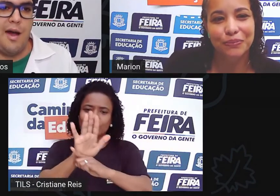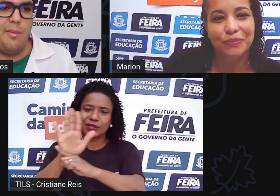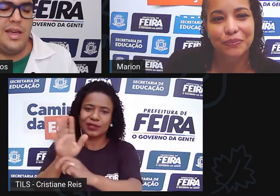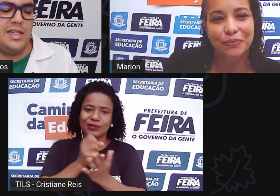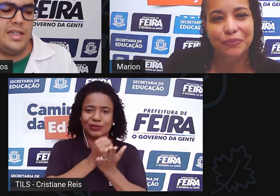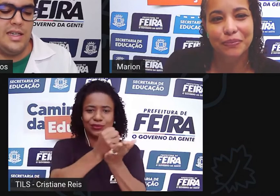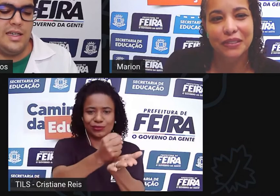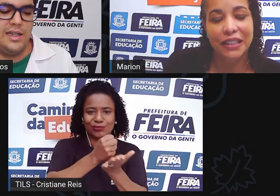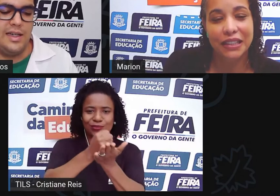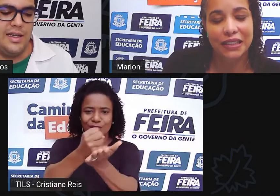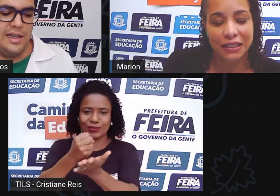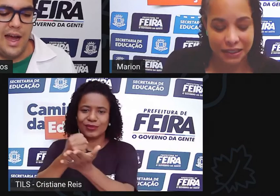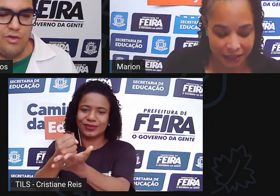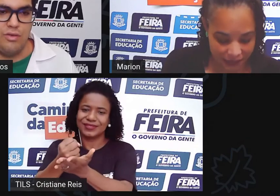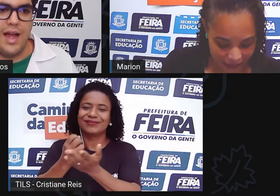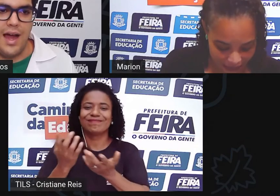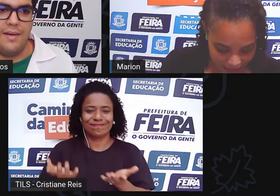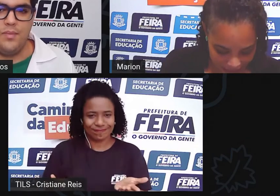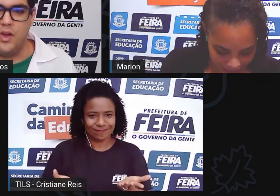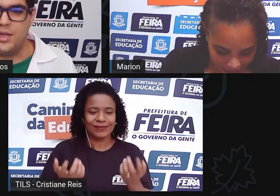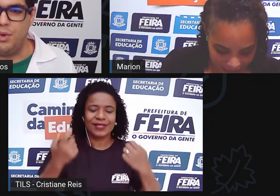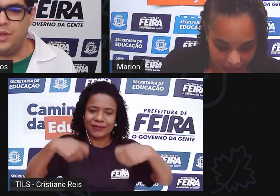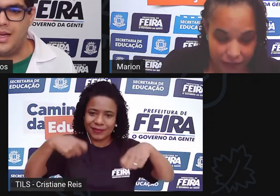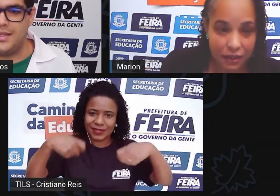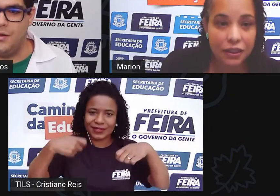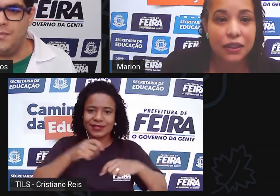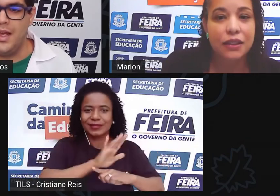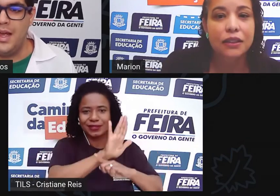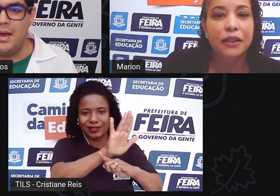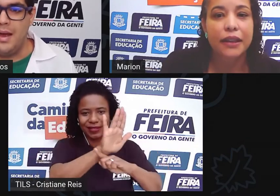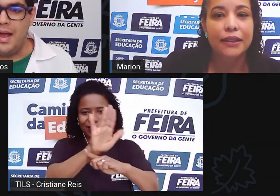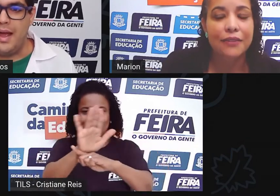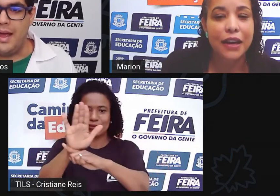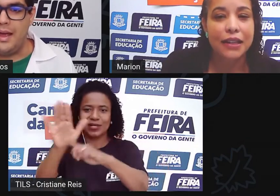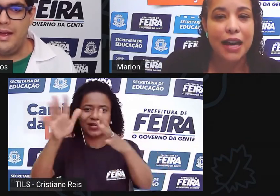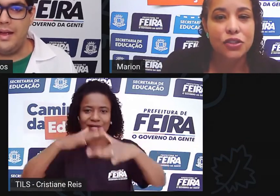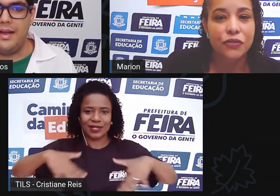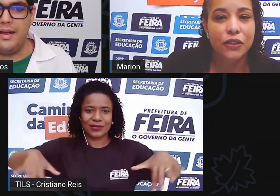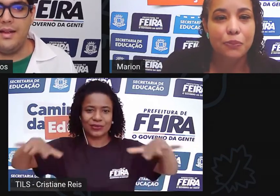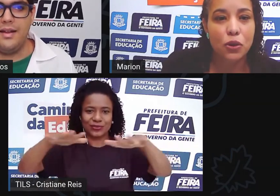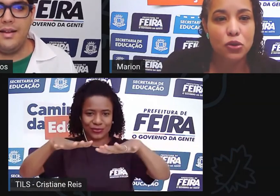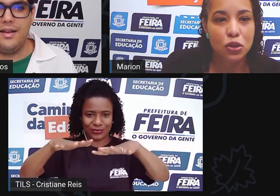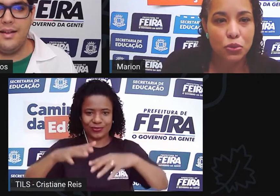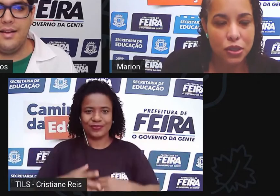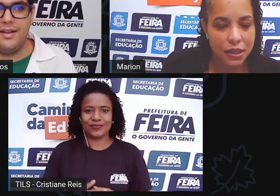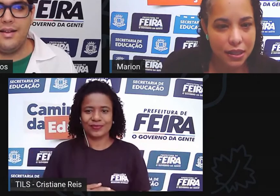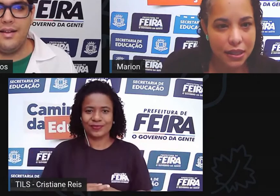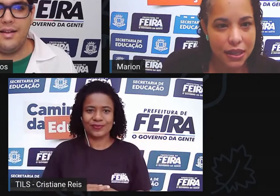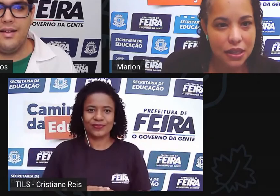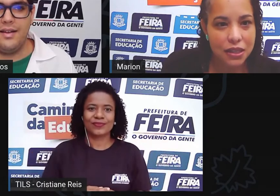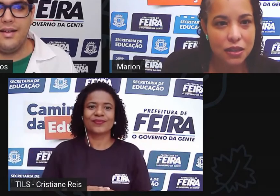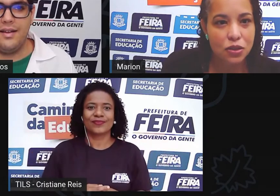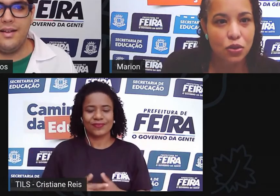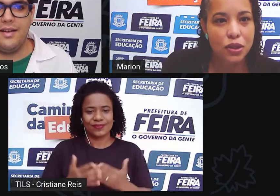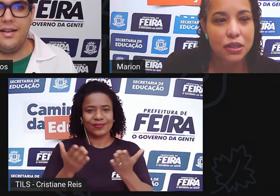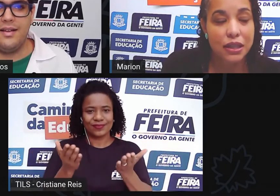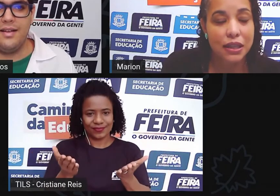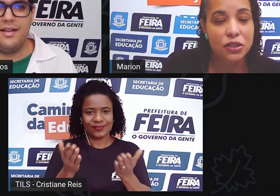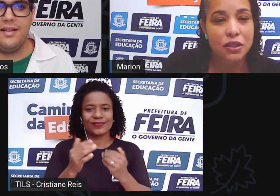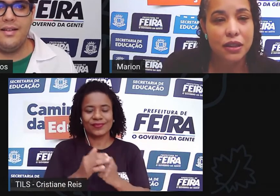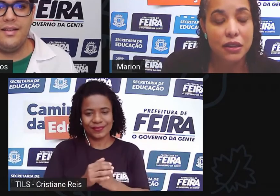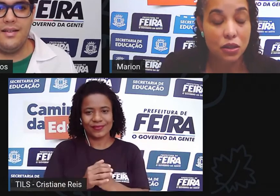precisa realmente ajudar nossa população. Na verdade, Felipe, eu costumo dizer que essas